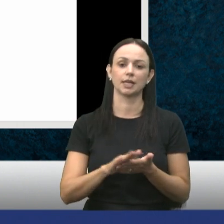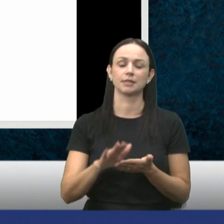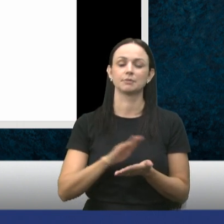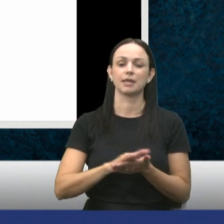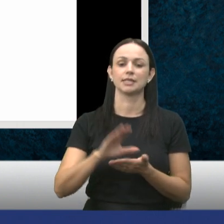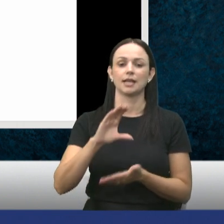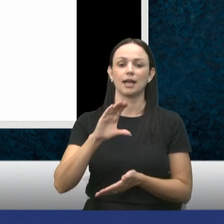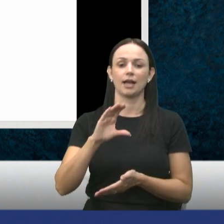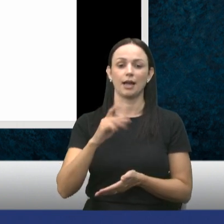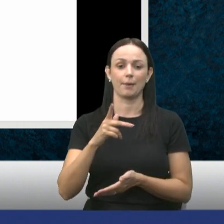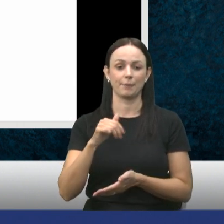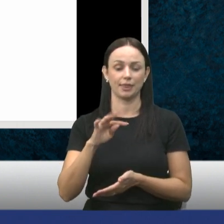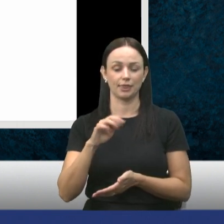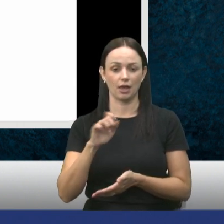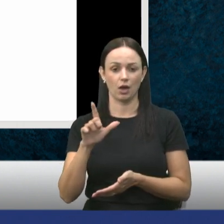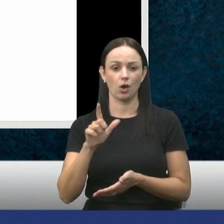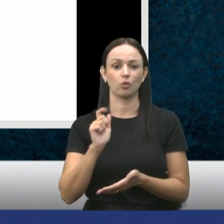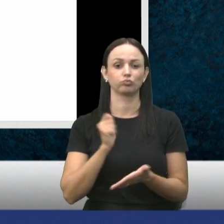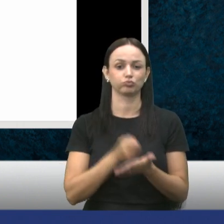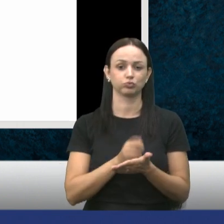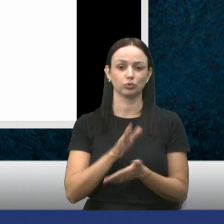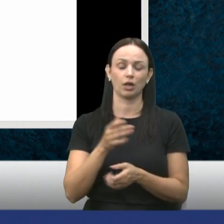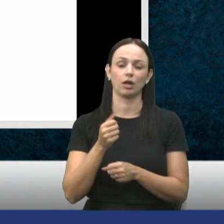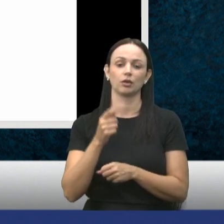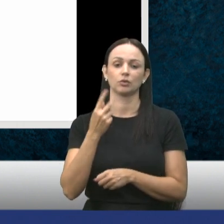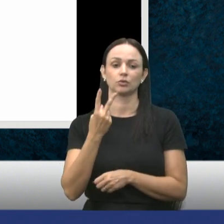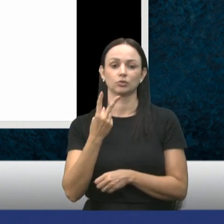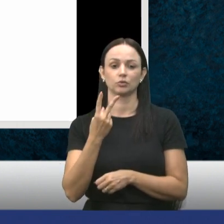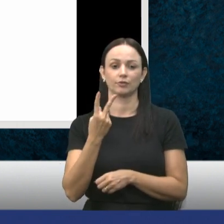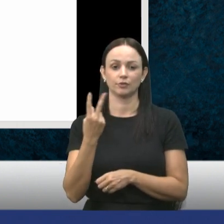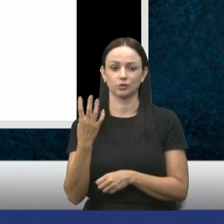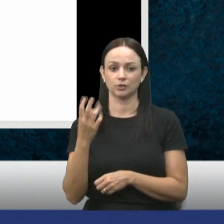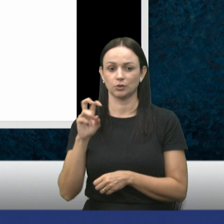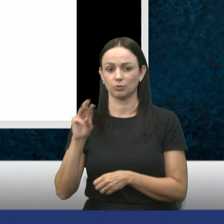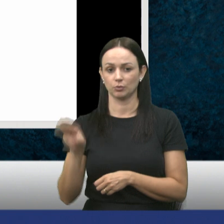capital liquidado, em 2024,